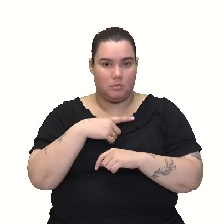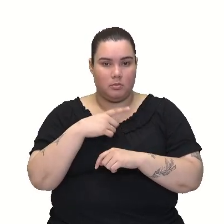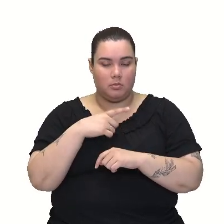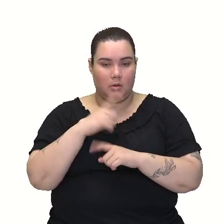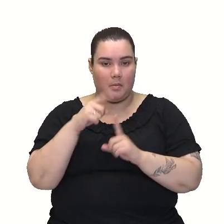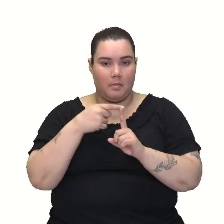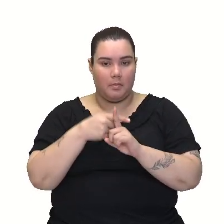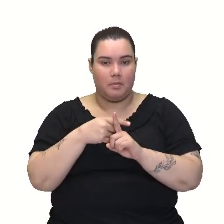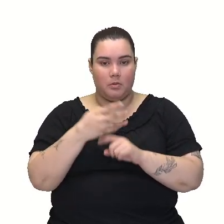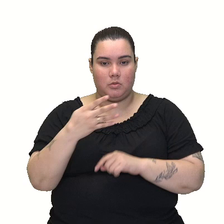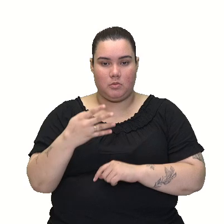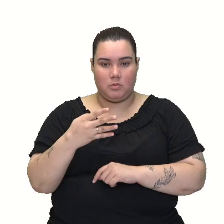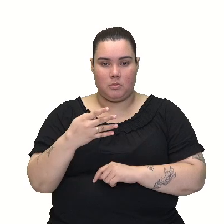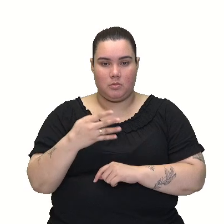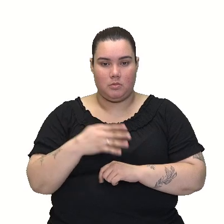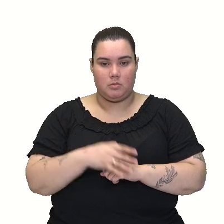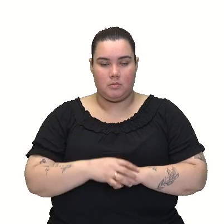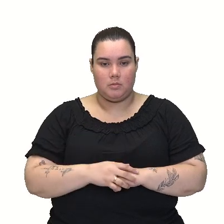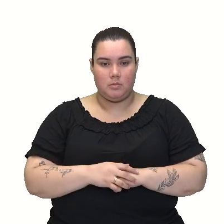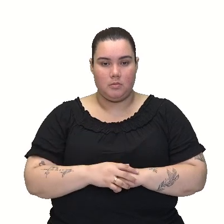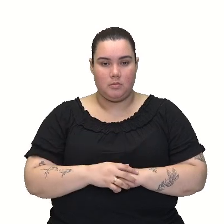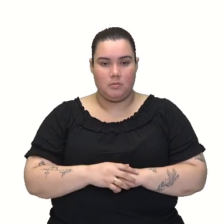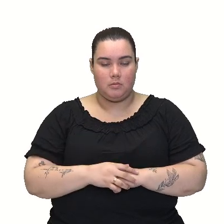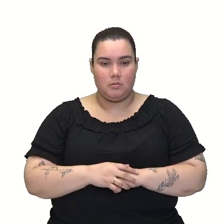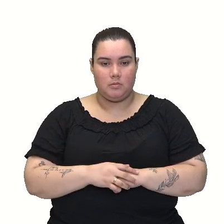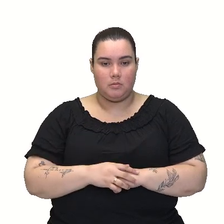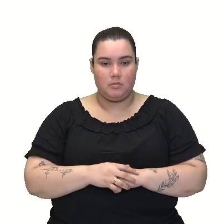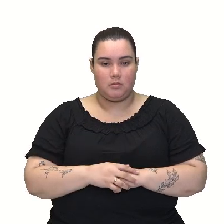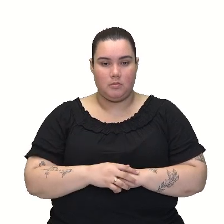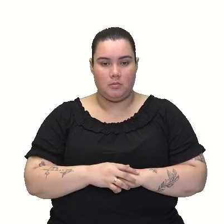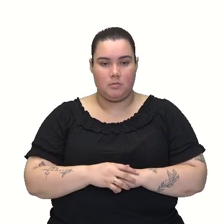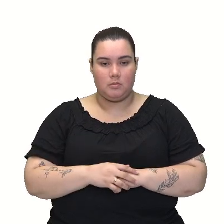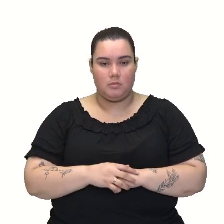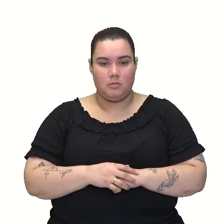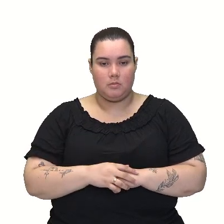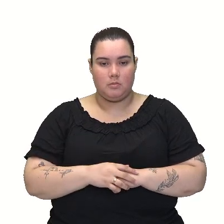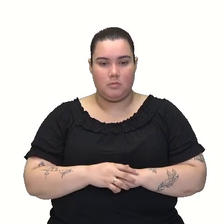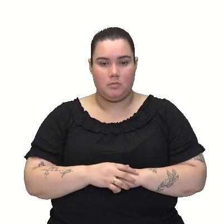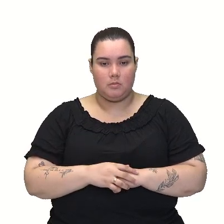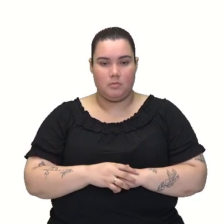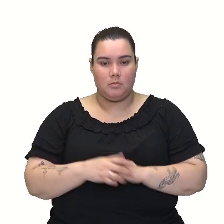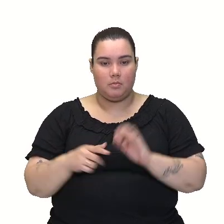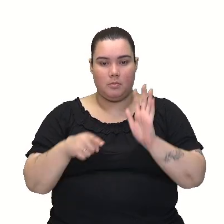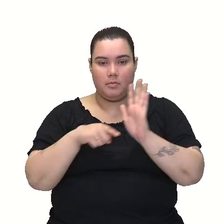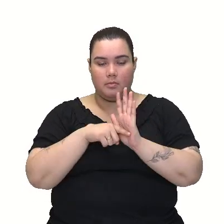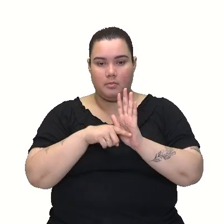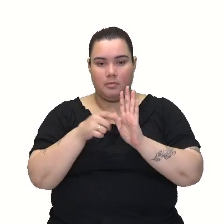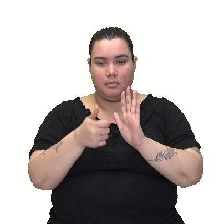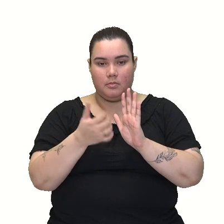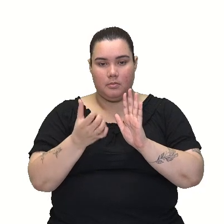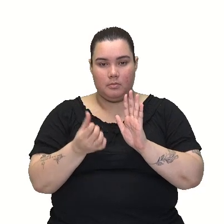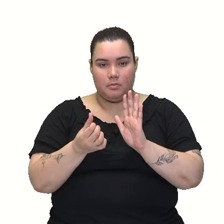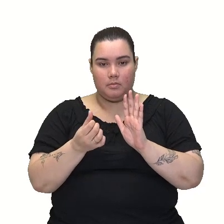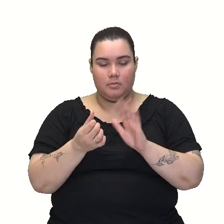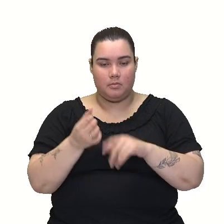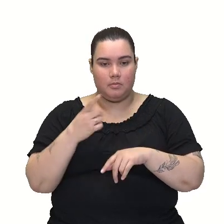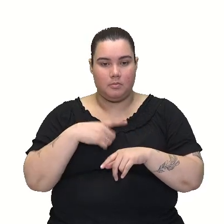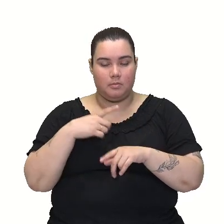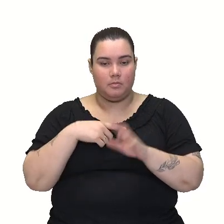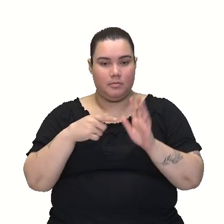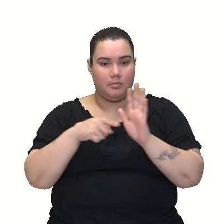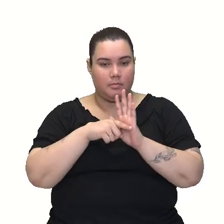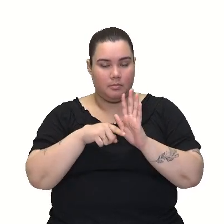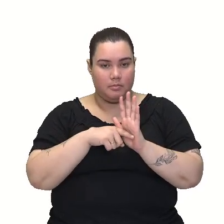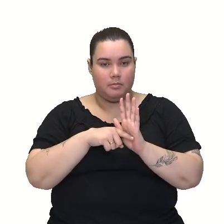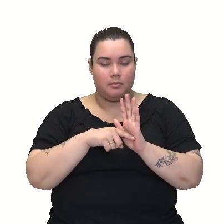mais 4, né? Então o valor aqui, ó, vai dar menos 16, porque eu tenho o sinal negativo ali na frente do